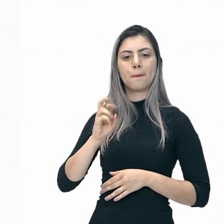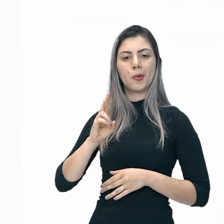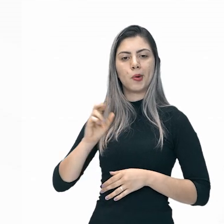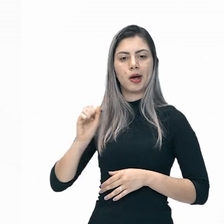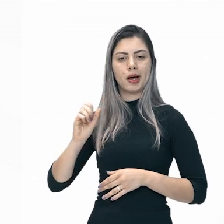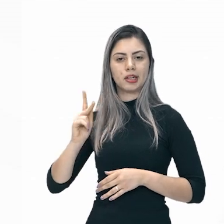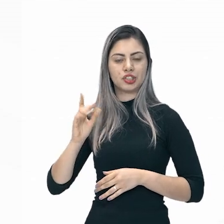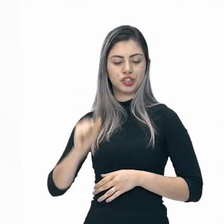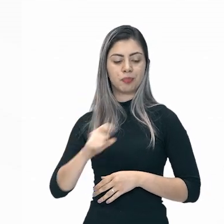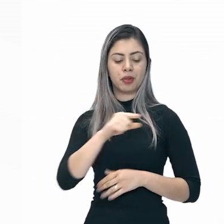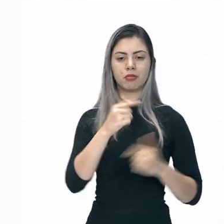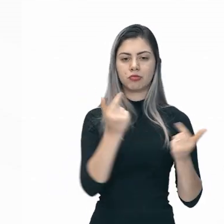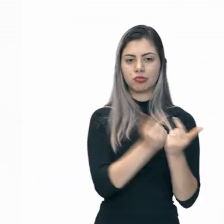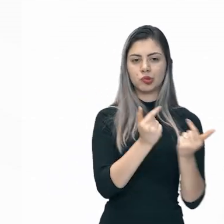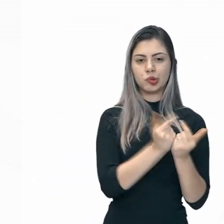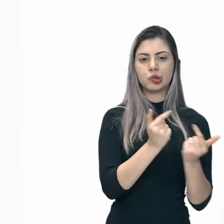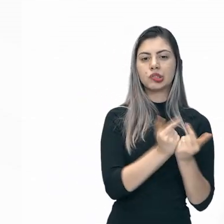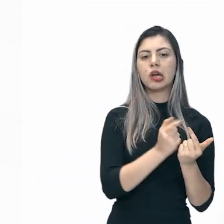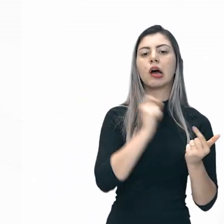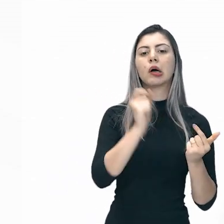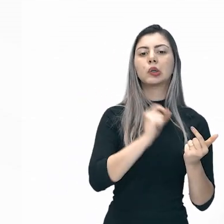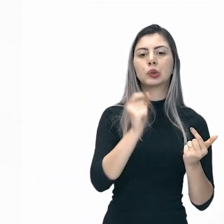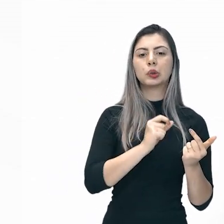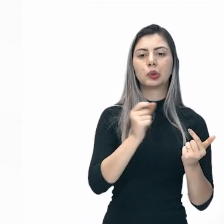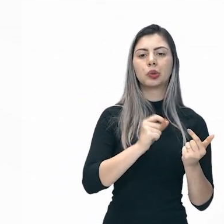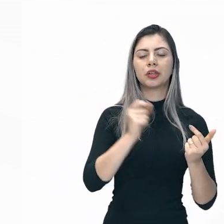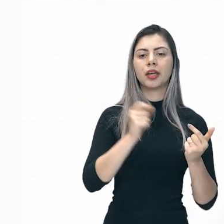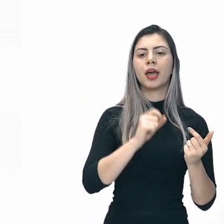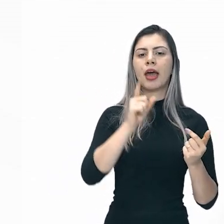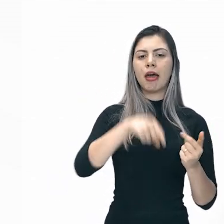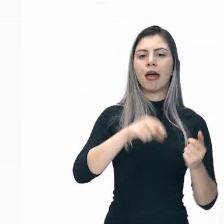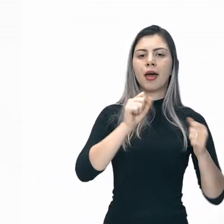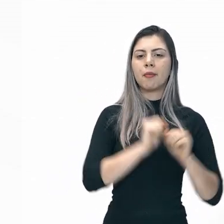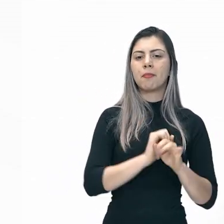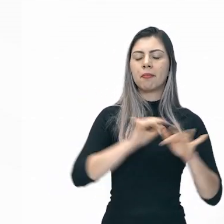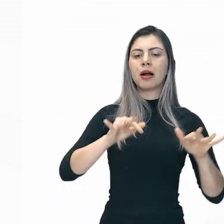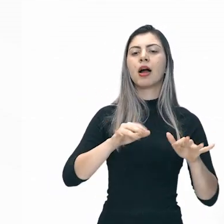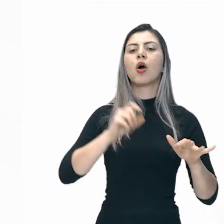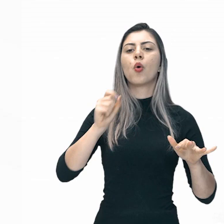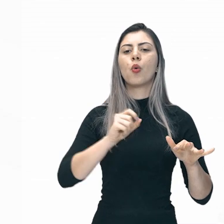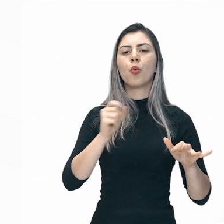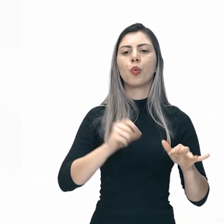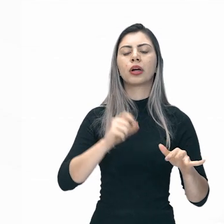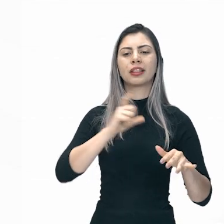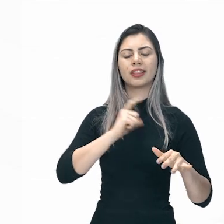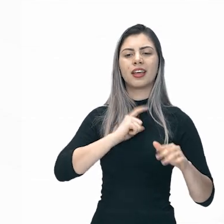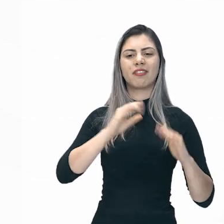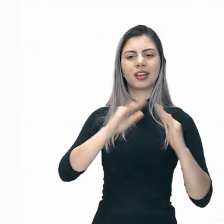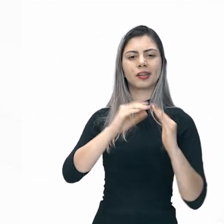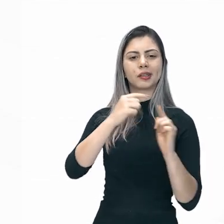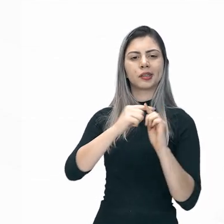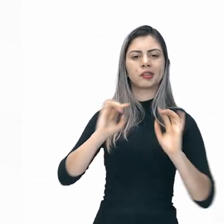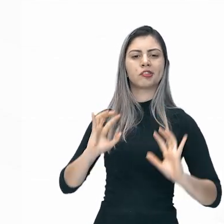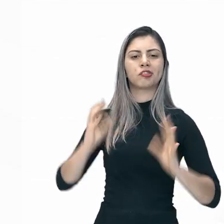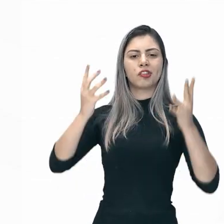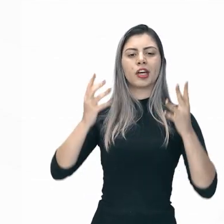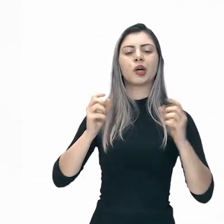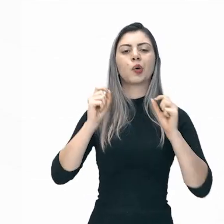Amazonas saltará sem qualquer preparo do arraial de igreja para o